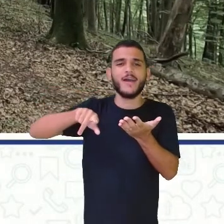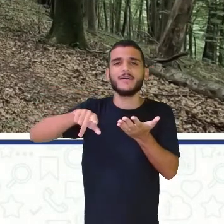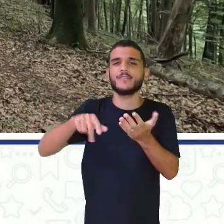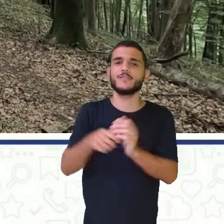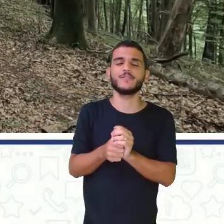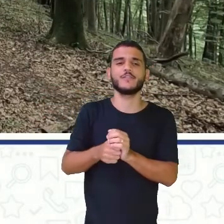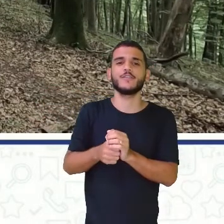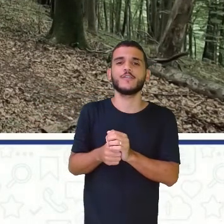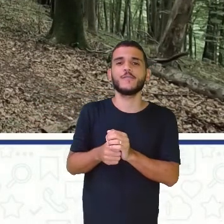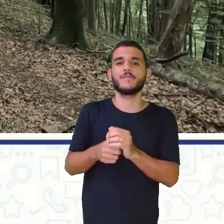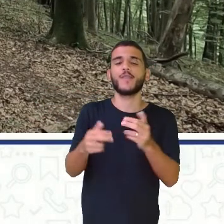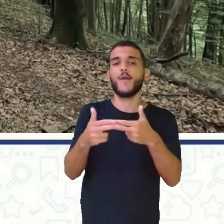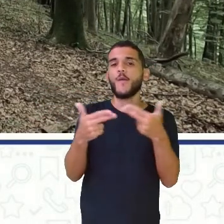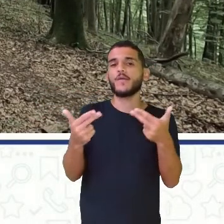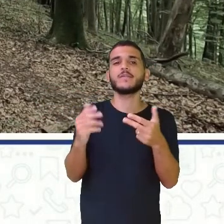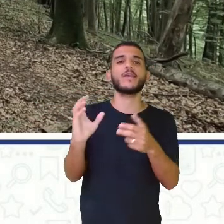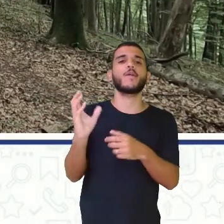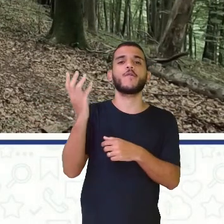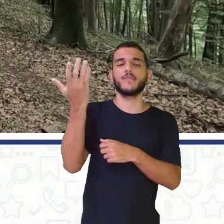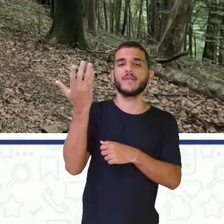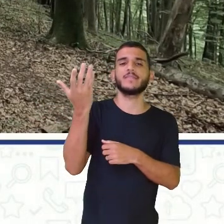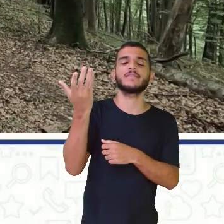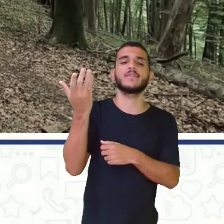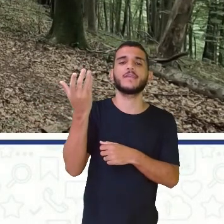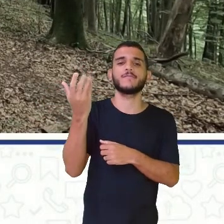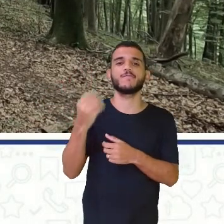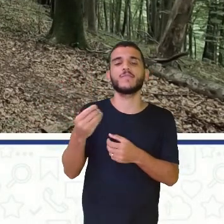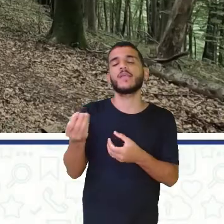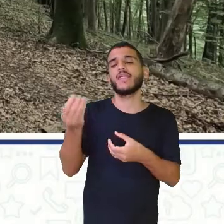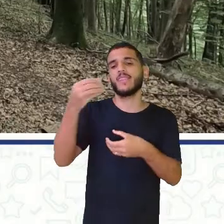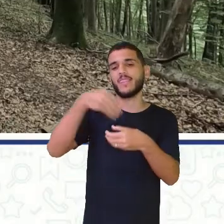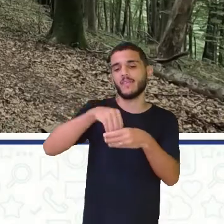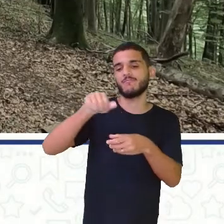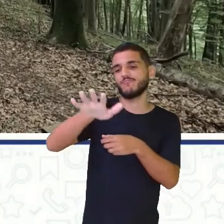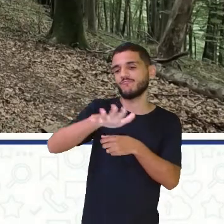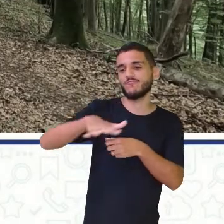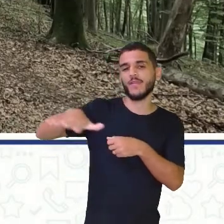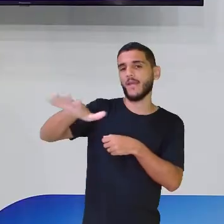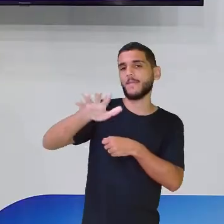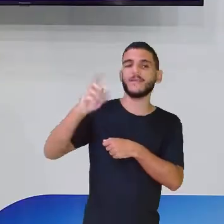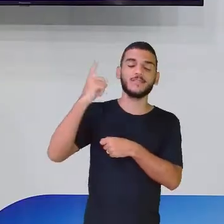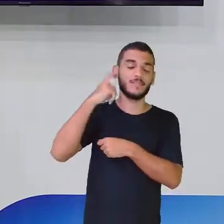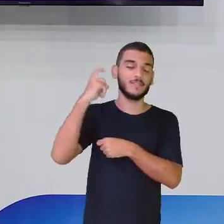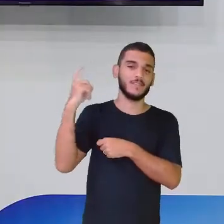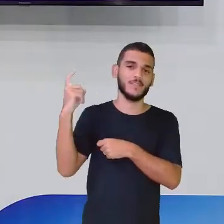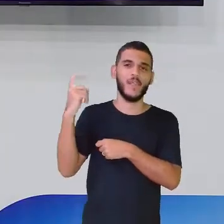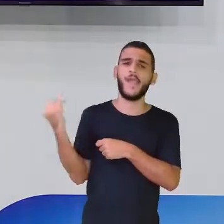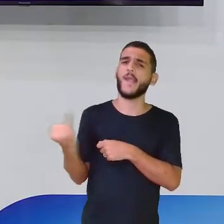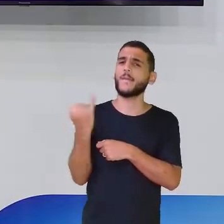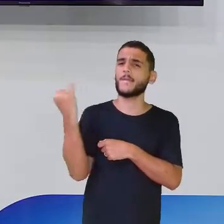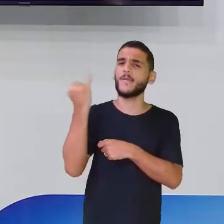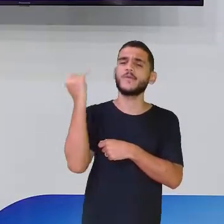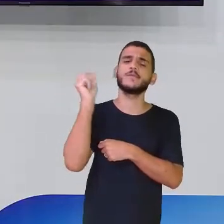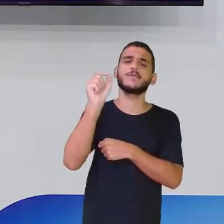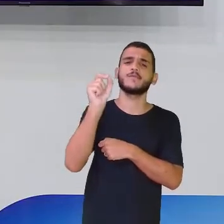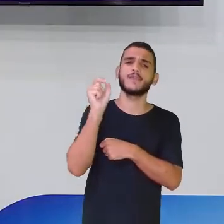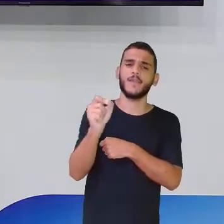sonoros presentes nas diversas paisagens sonoras. Então, é muito importante que a gente